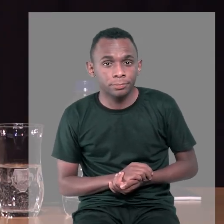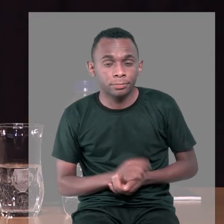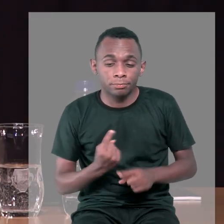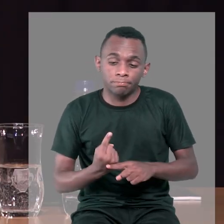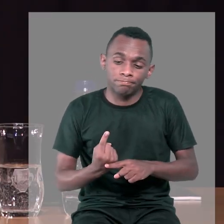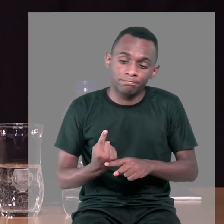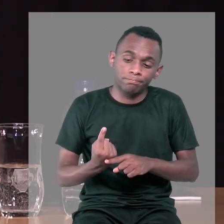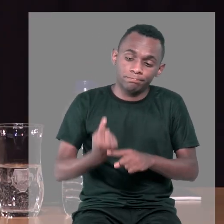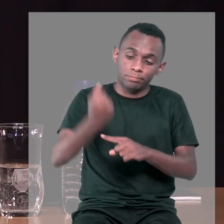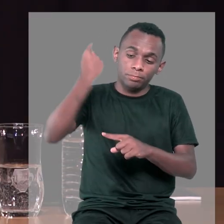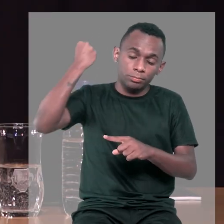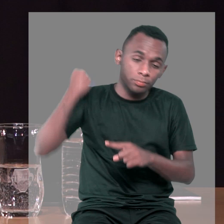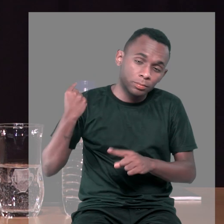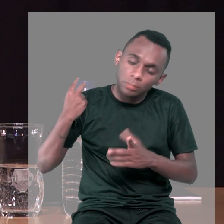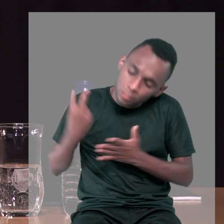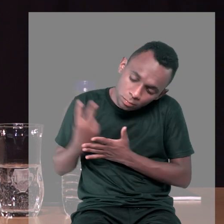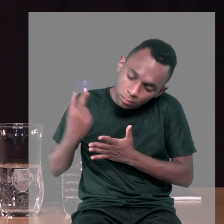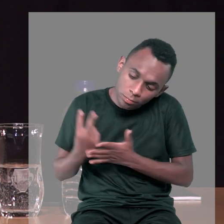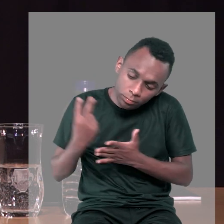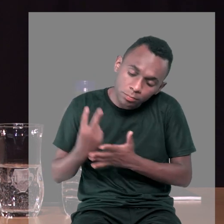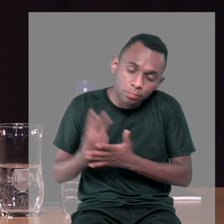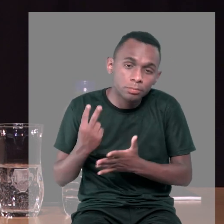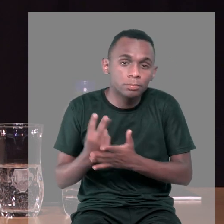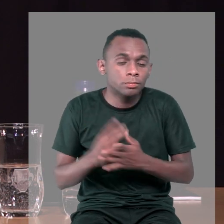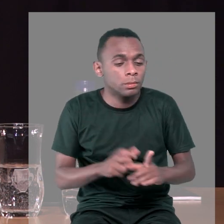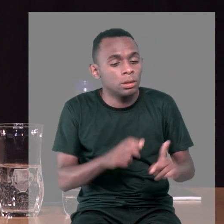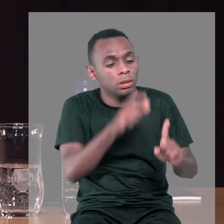causas, consequências, e não como um processo de autodefesa ou como um